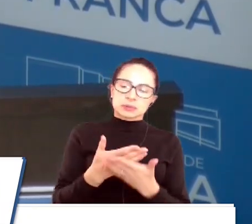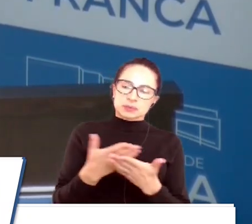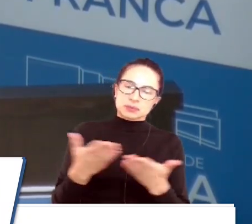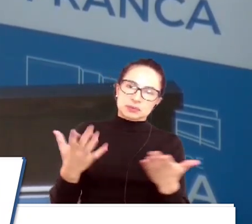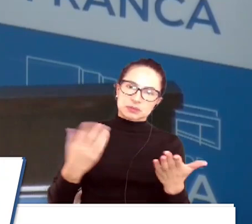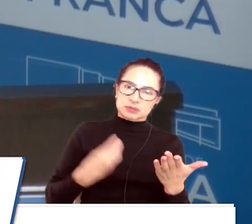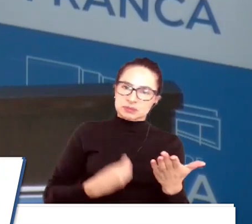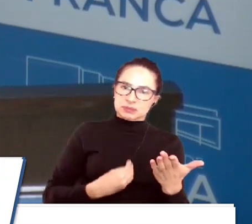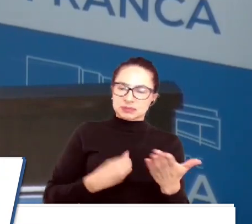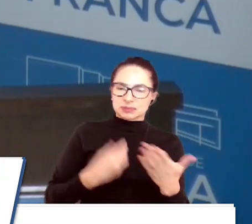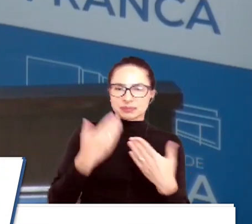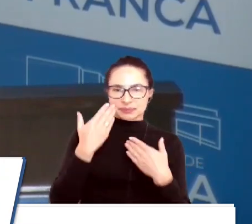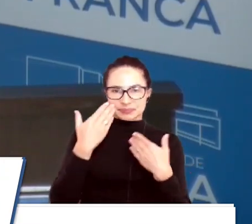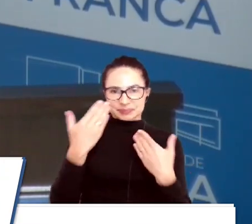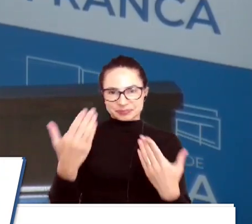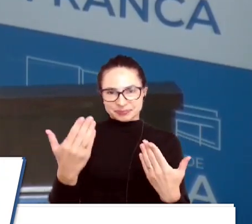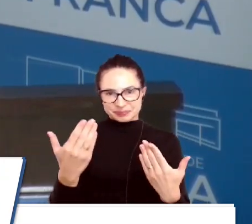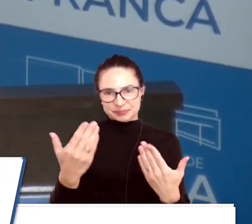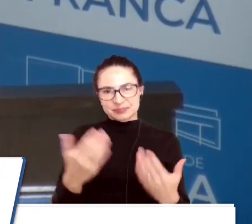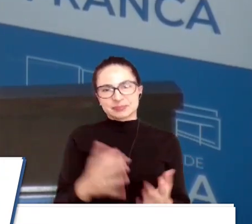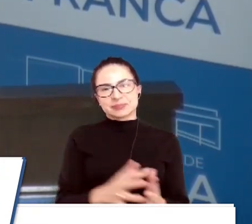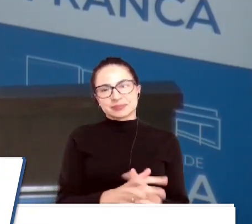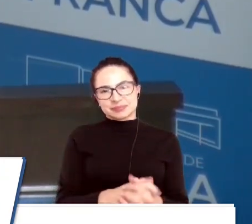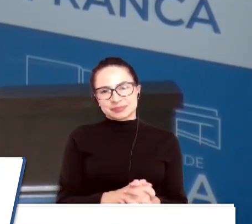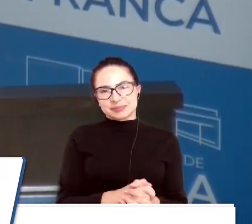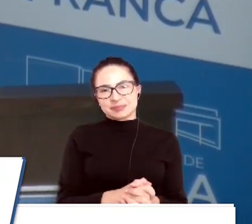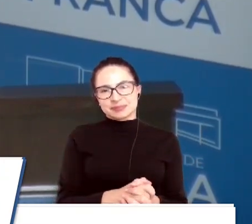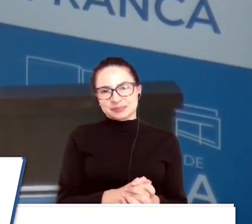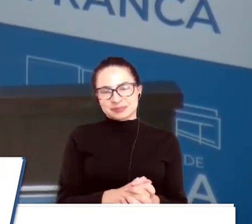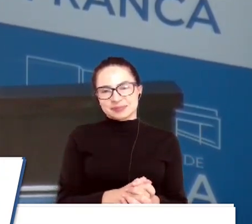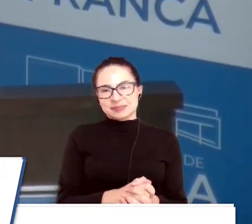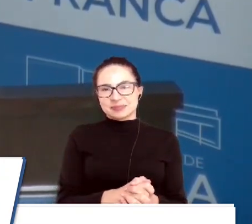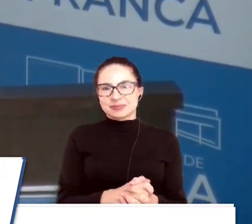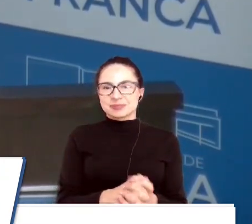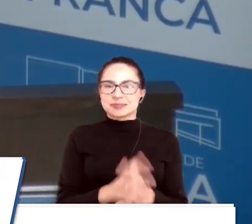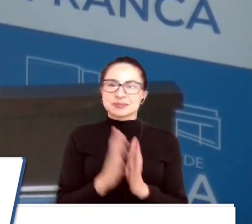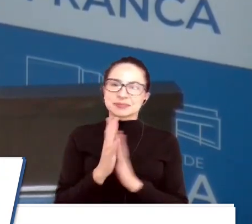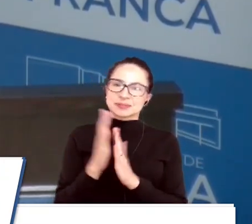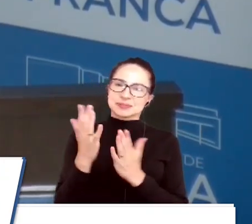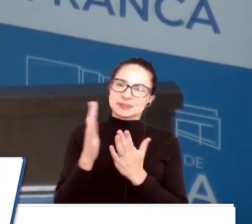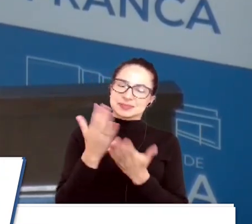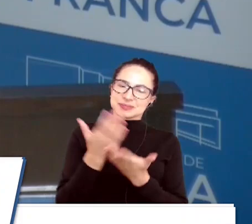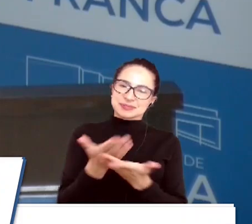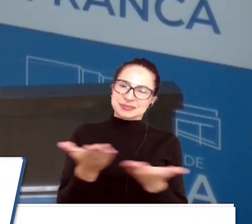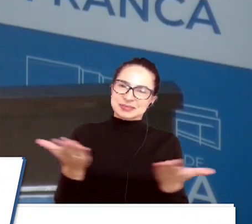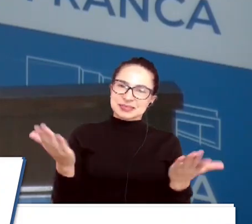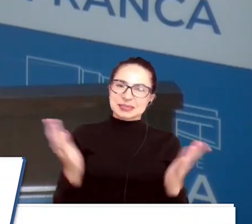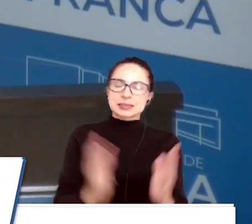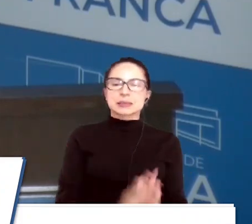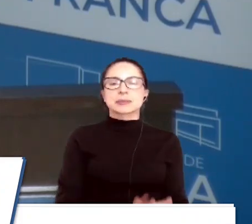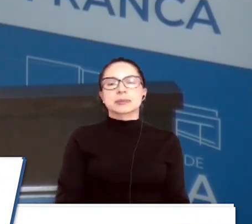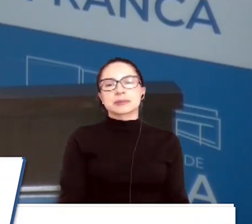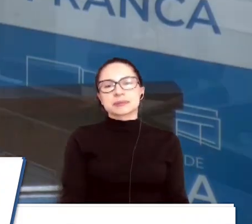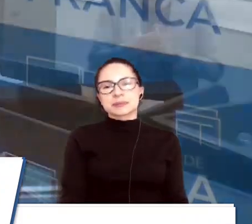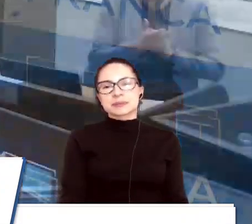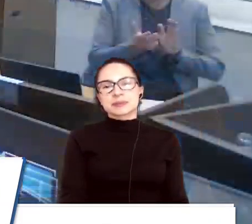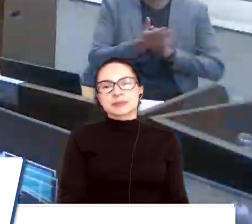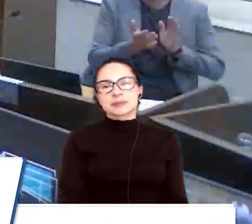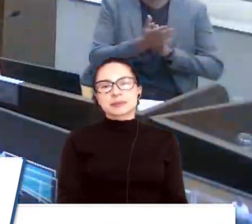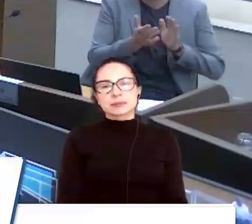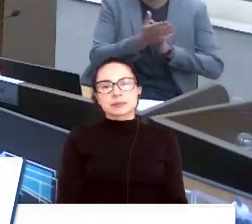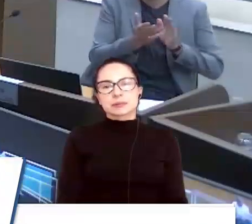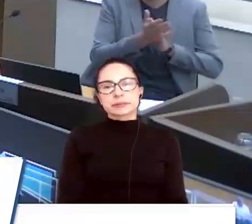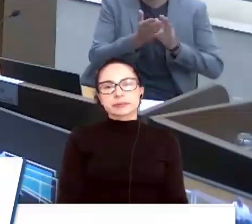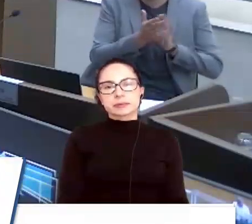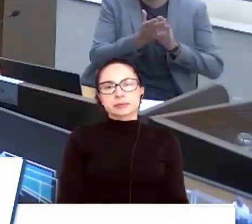estão. Muito obrigada por tudo. Amém? Eu quero umas palmas para vocês também, tá?